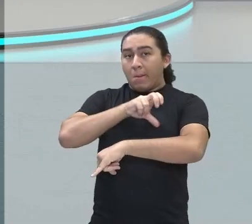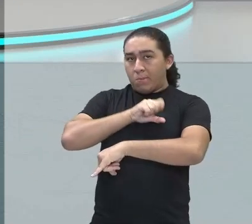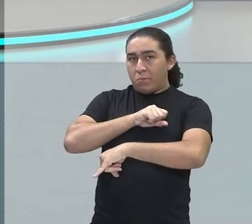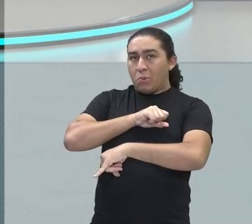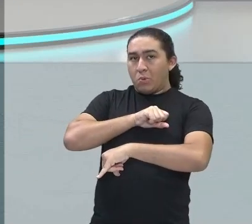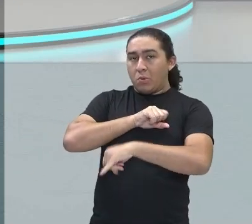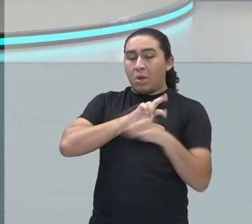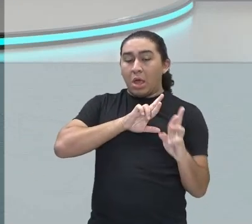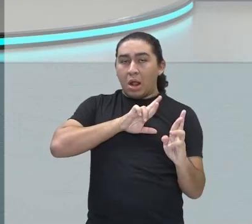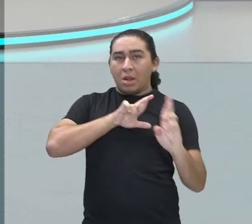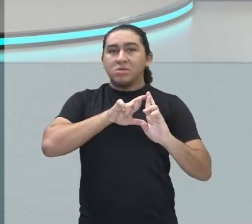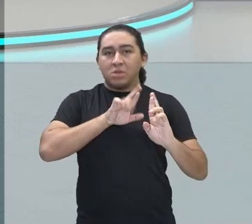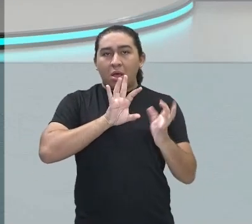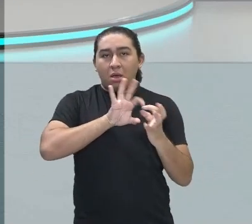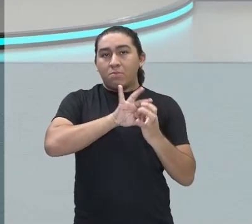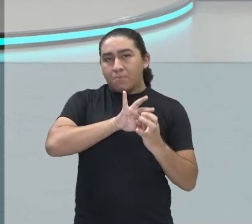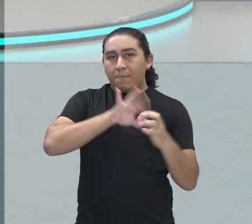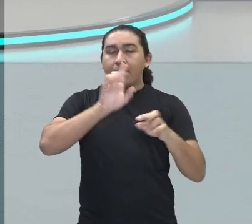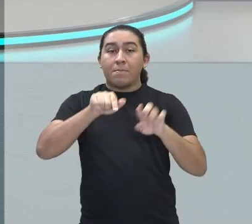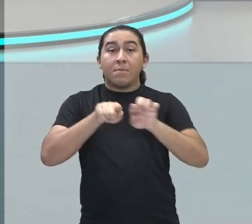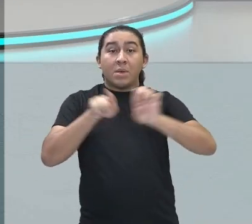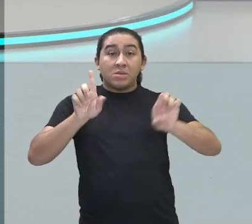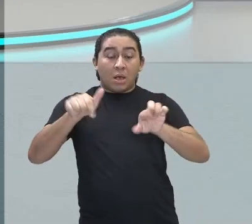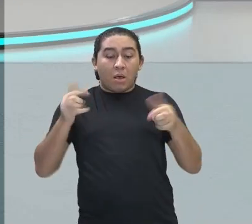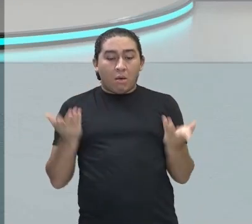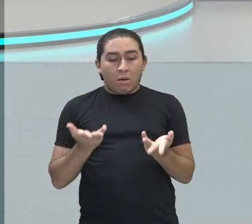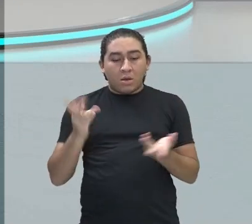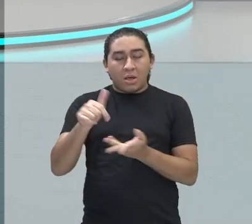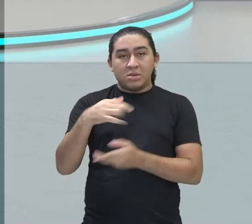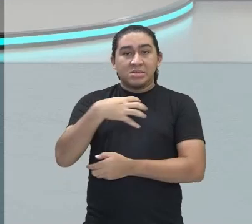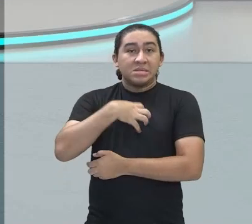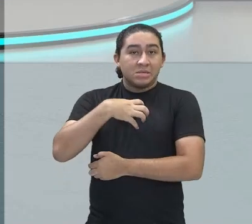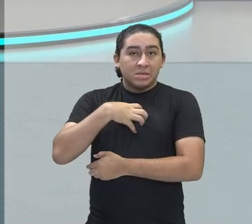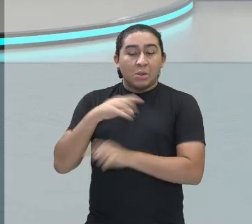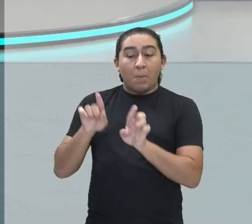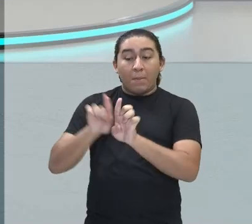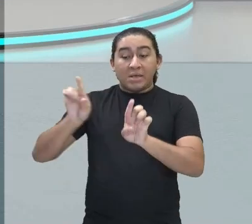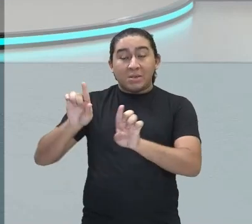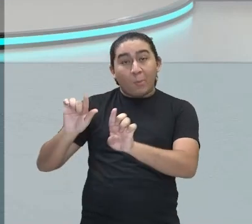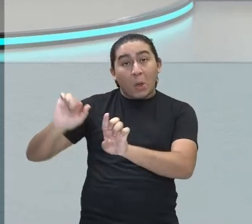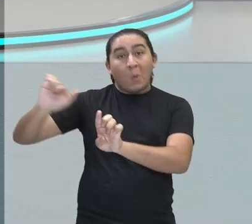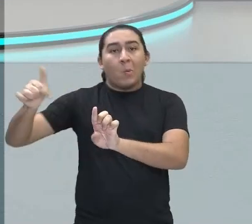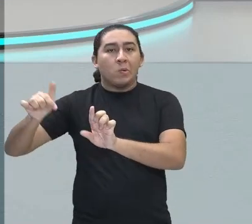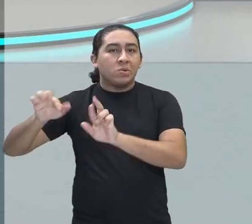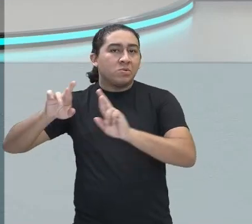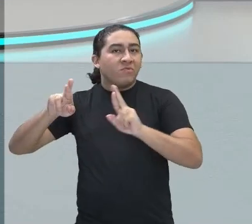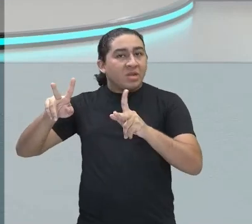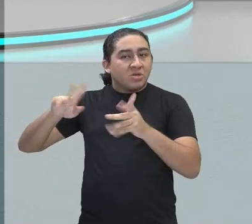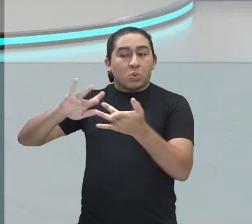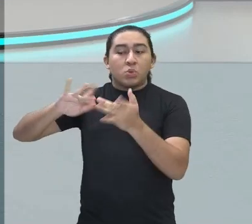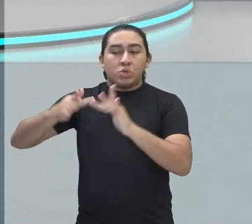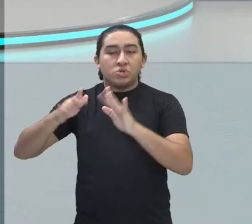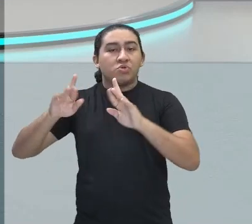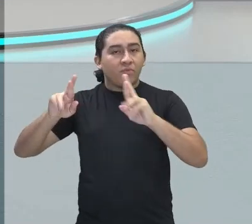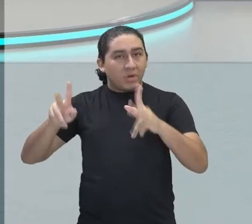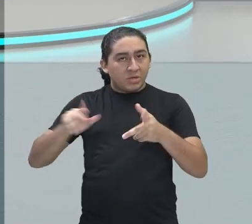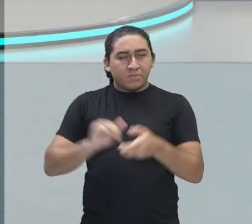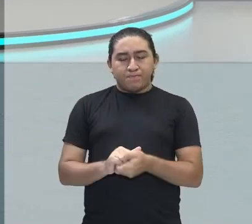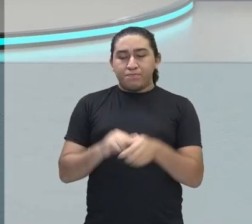de agora, que são sensações que partem para uma outra esfera. E o rigor